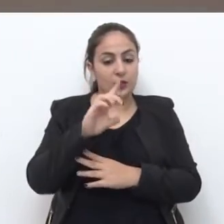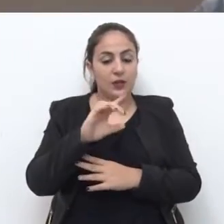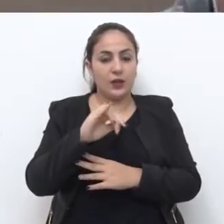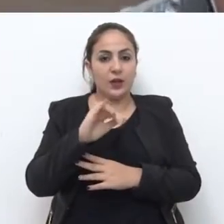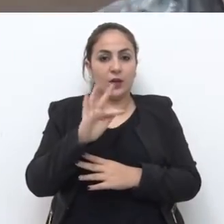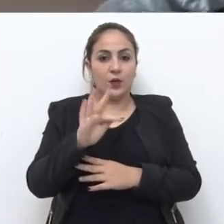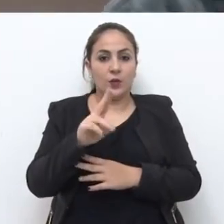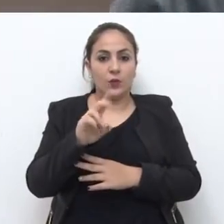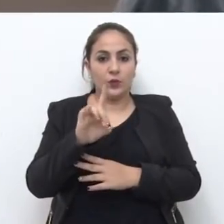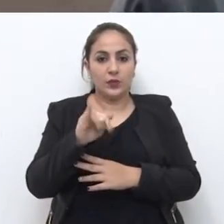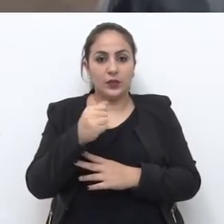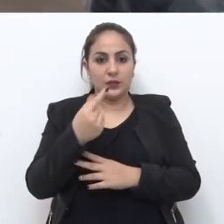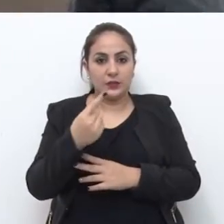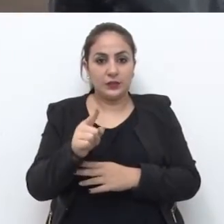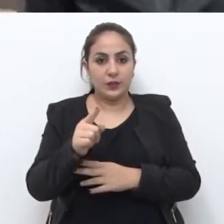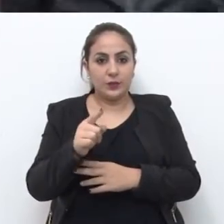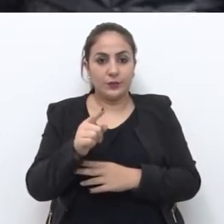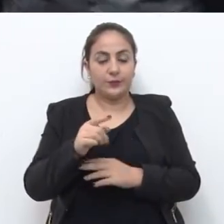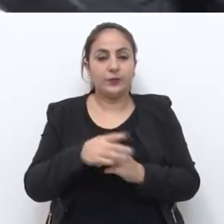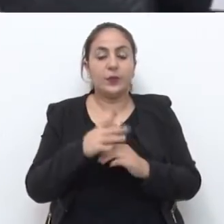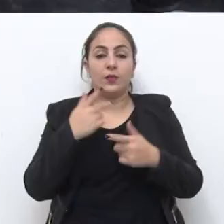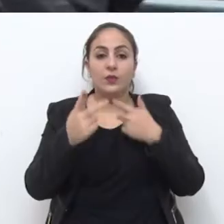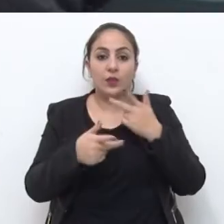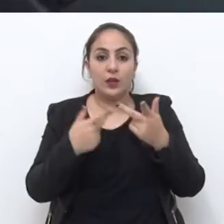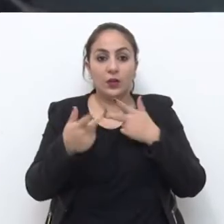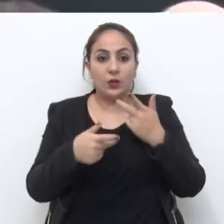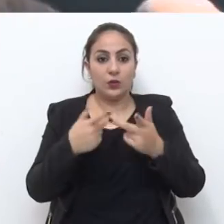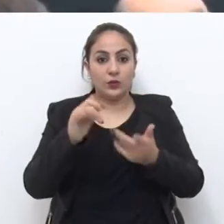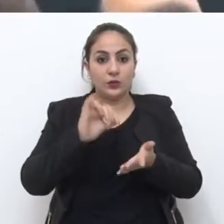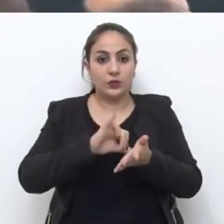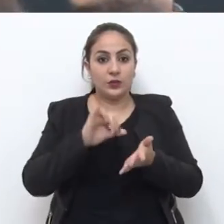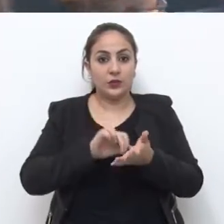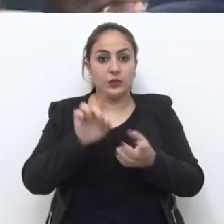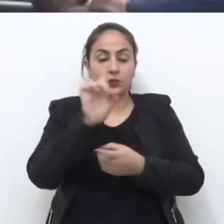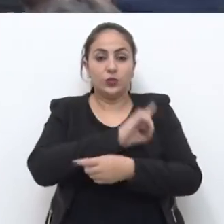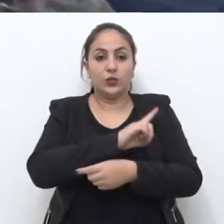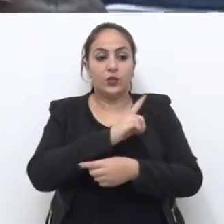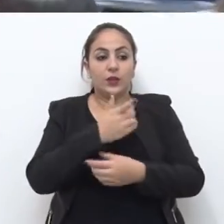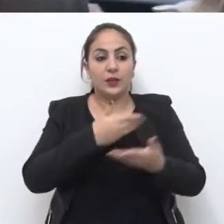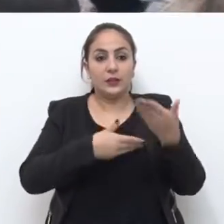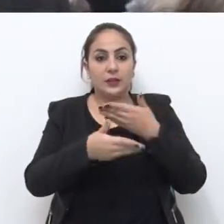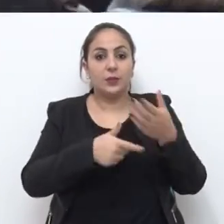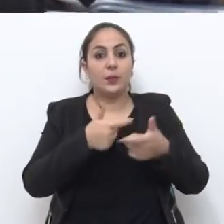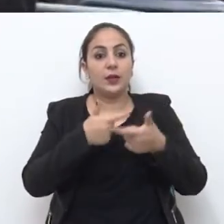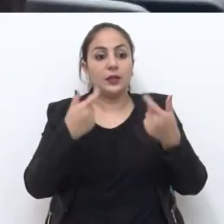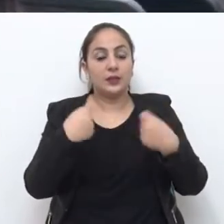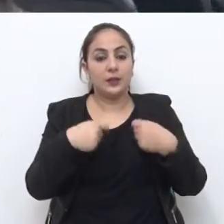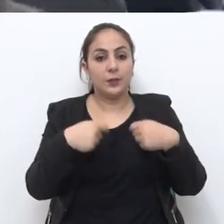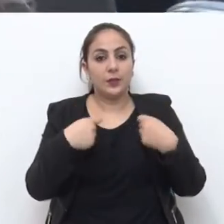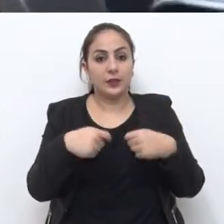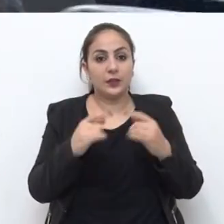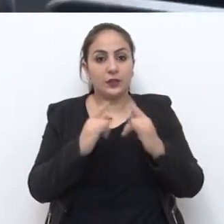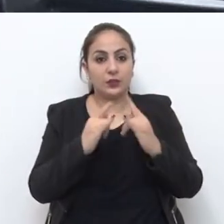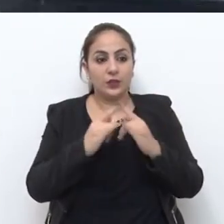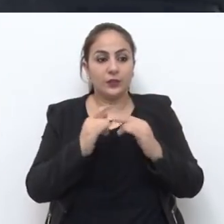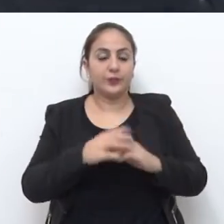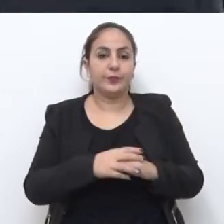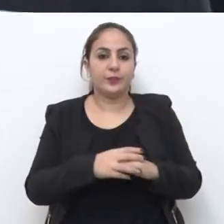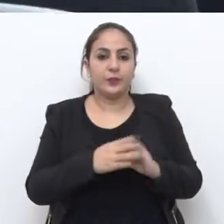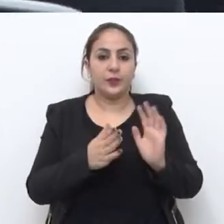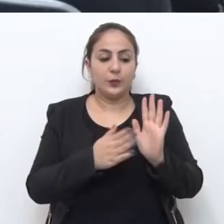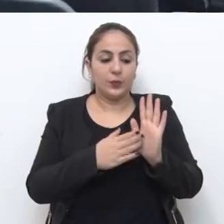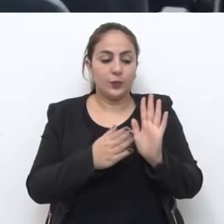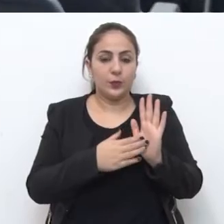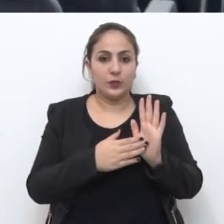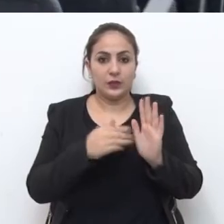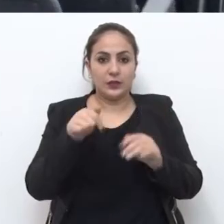da Fundação Lucas Araújo disse que o Centro-Dia vai suprir uma grande demanda da terceira idade. A proposta do Centro-Dia